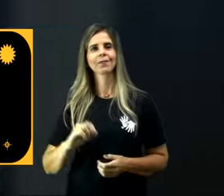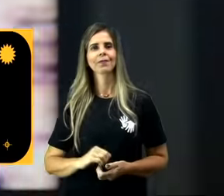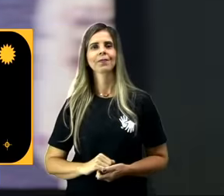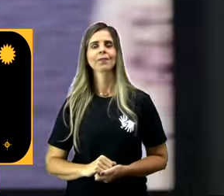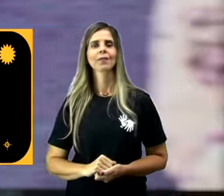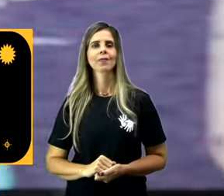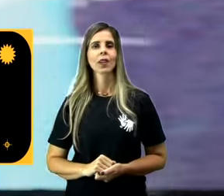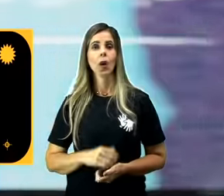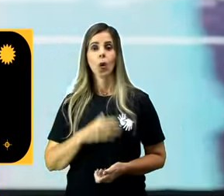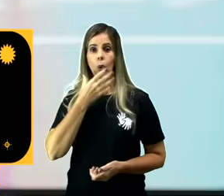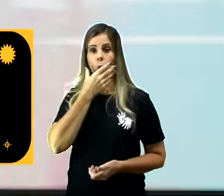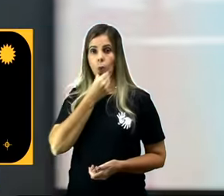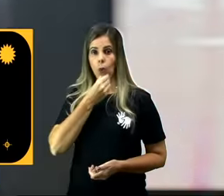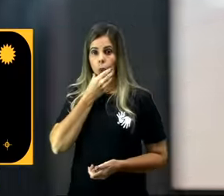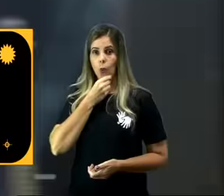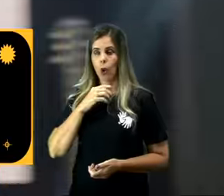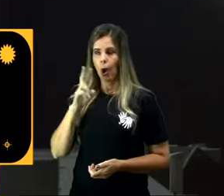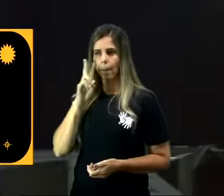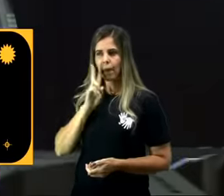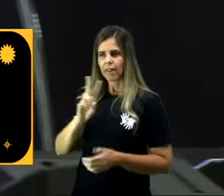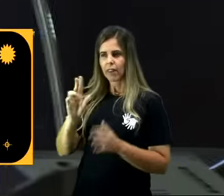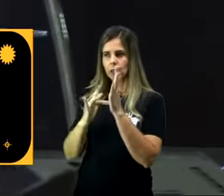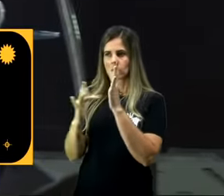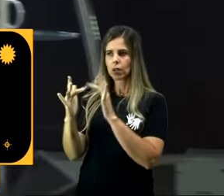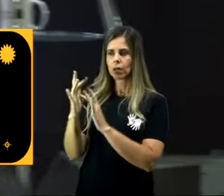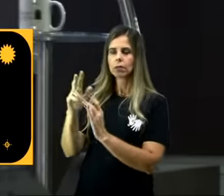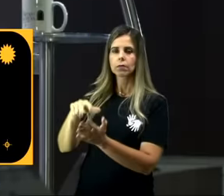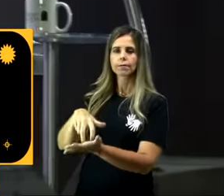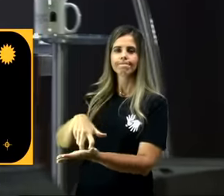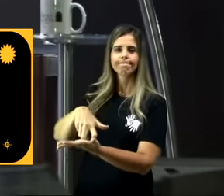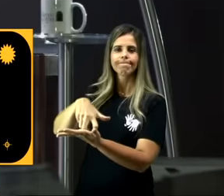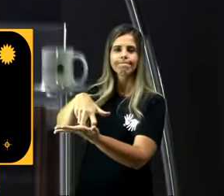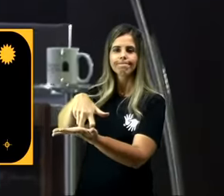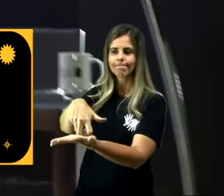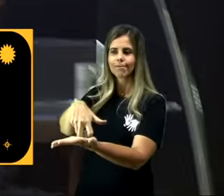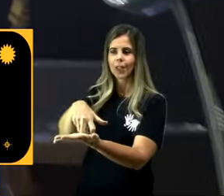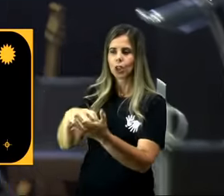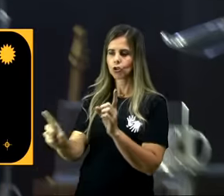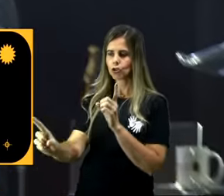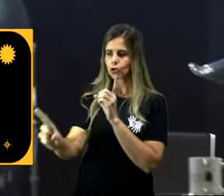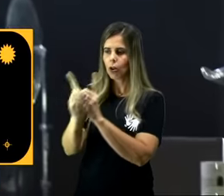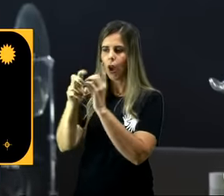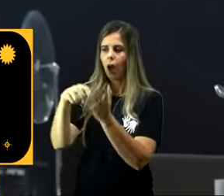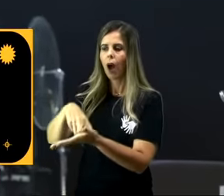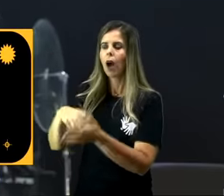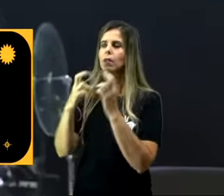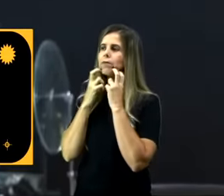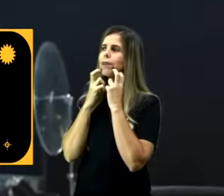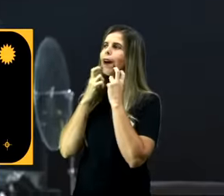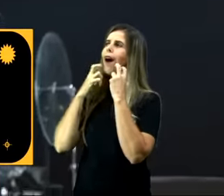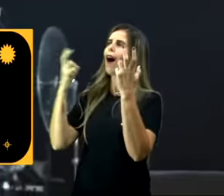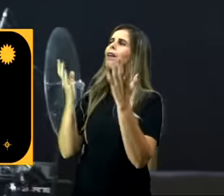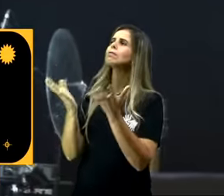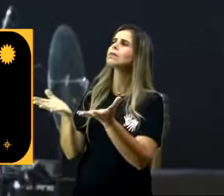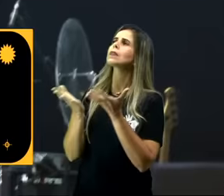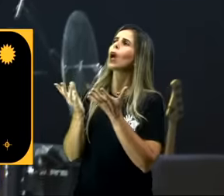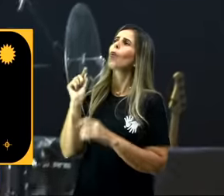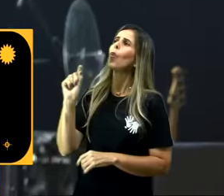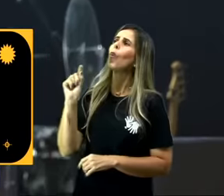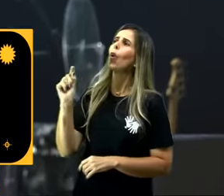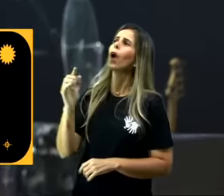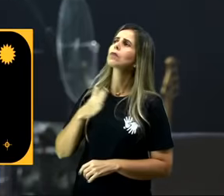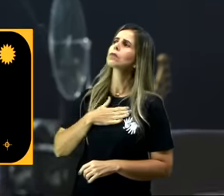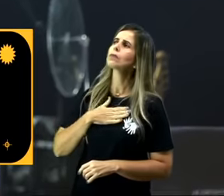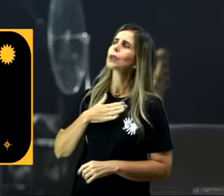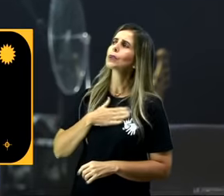Se dobrou aos pés de Jesus e gritou em alta voz: que queres comigo, Jesus, filho de